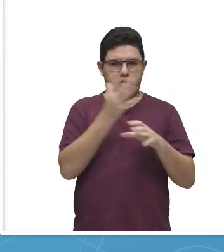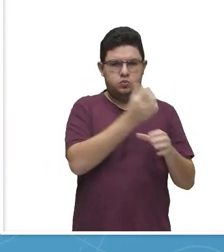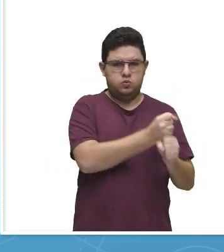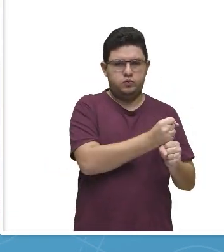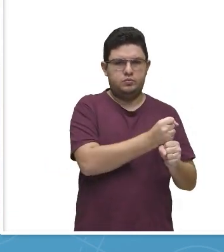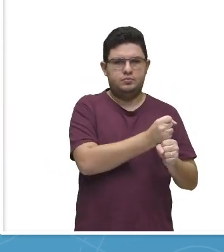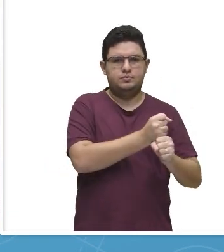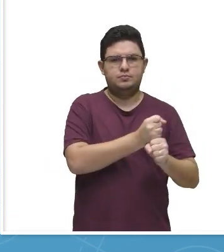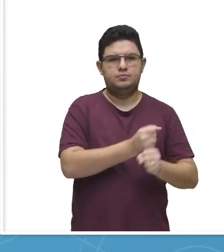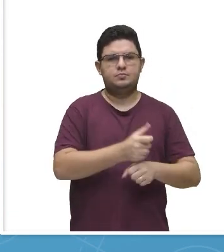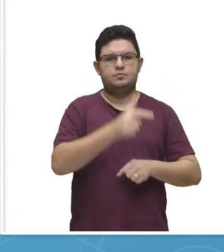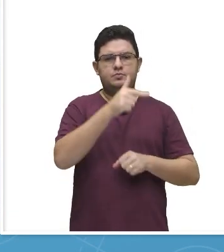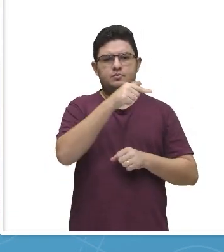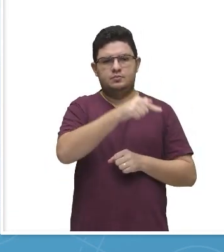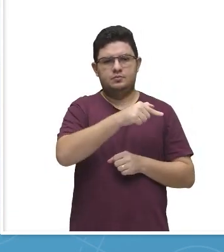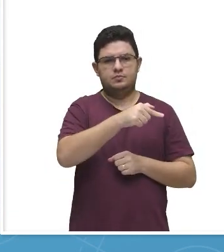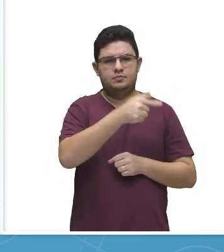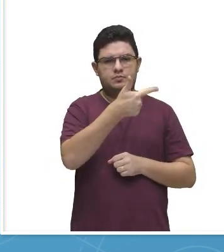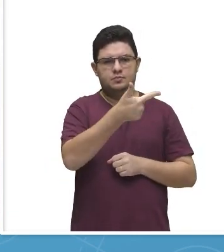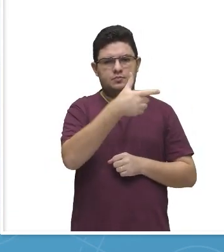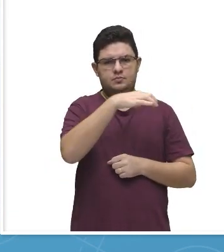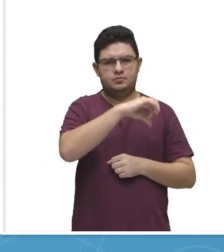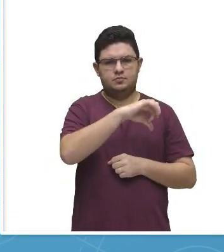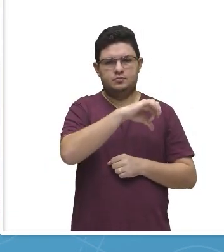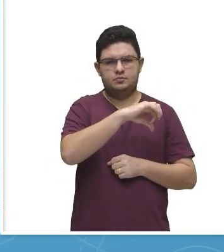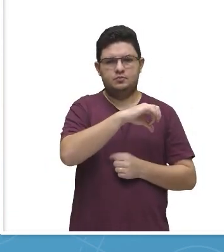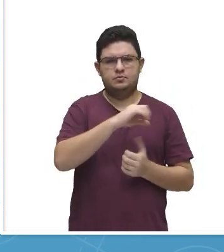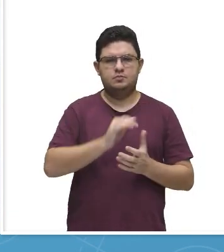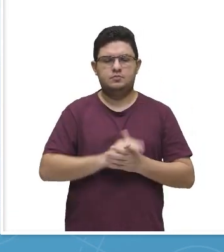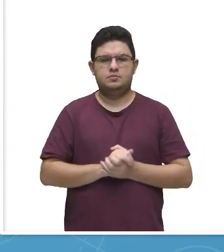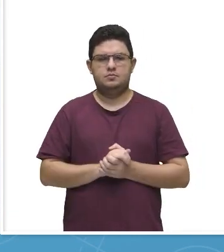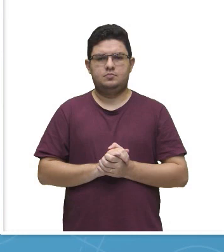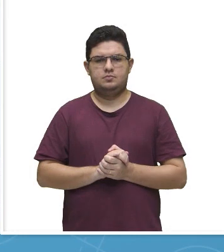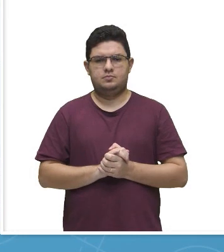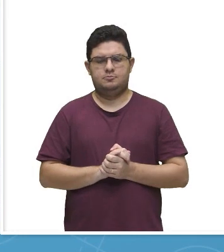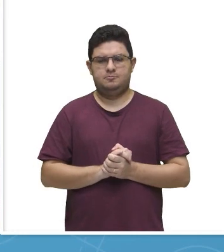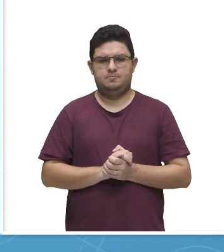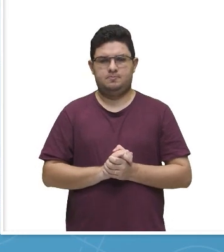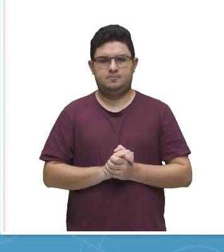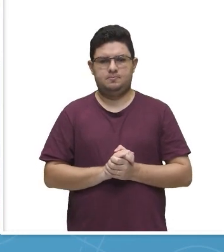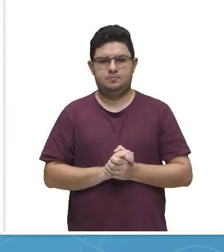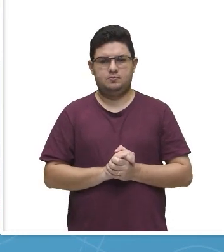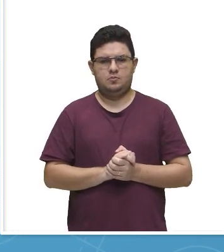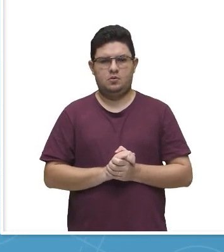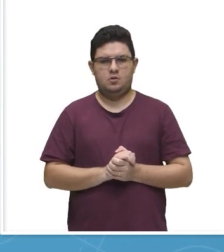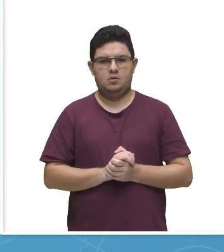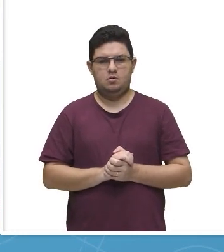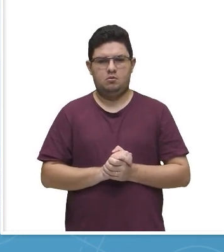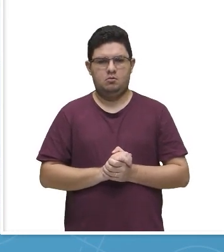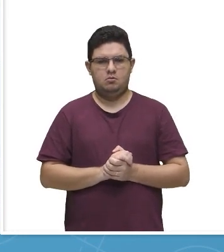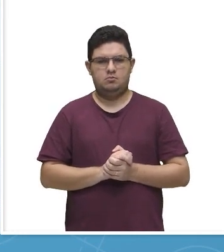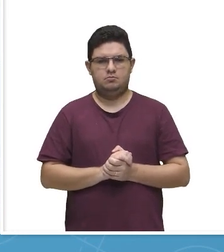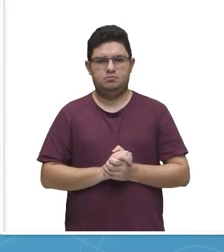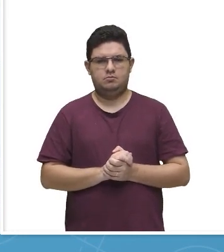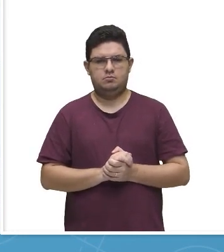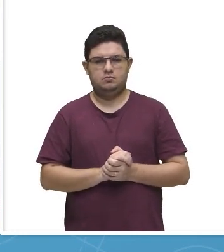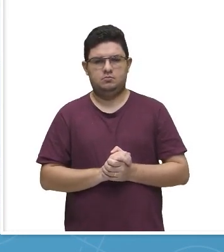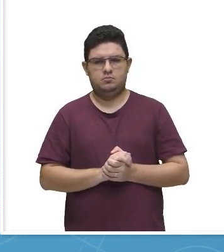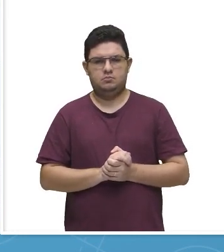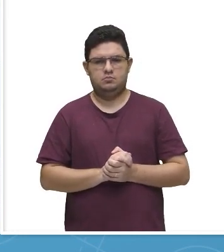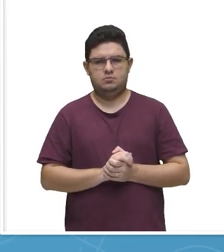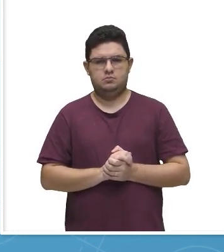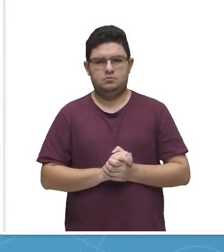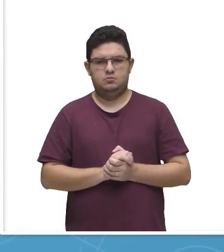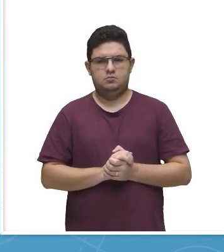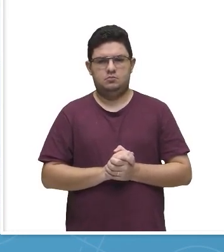vezes 3, 9. Vezes 3, 27. Vezes 3, 81. Vezes 3, 243.